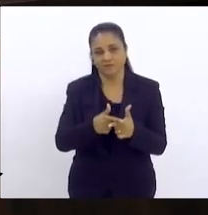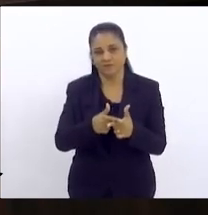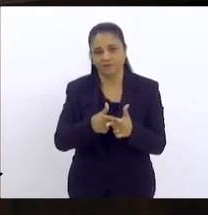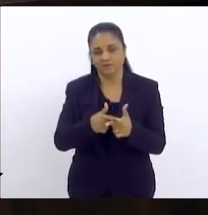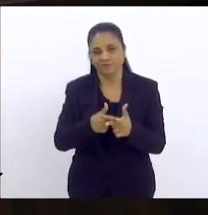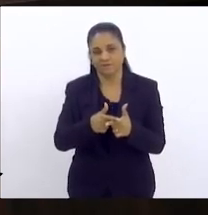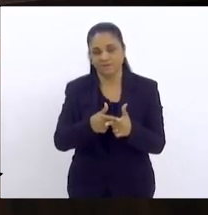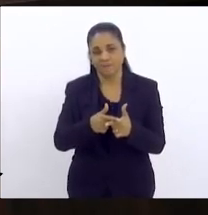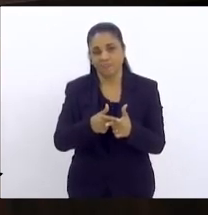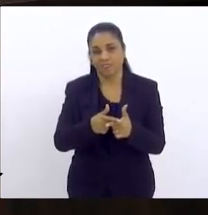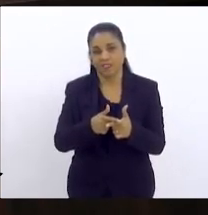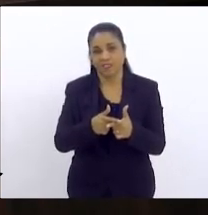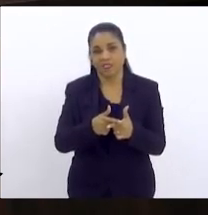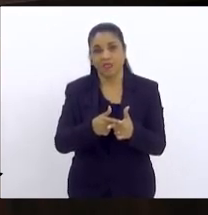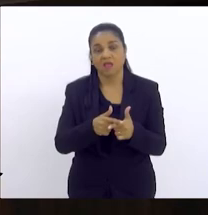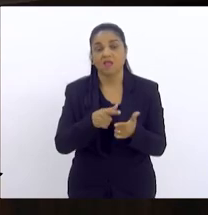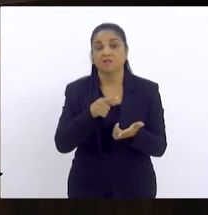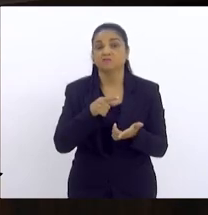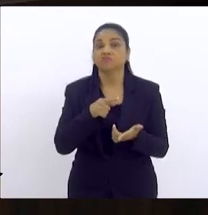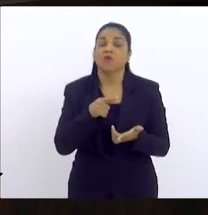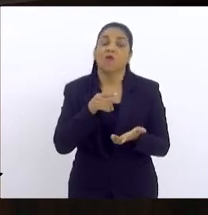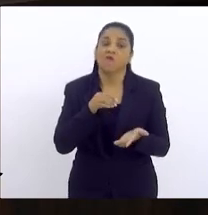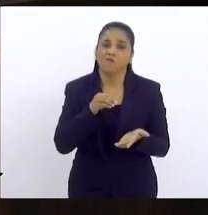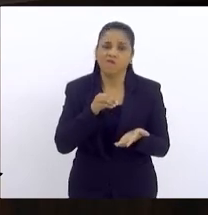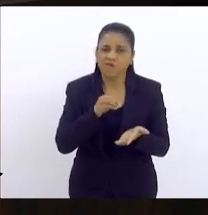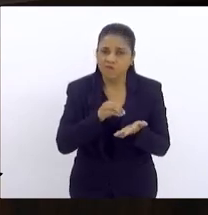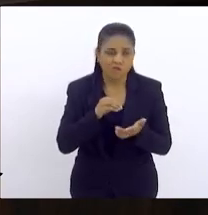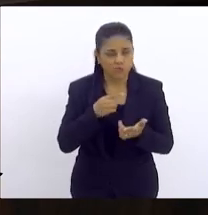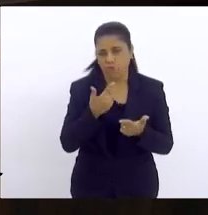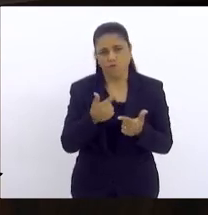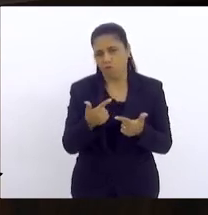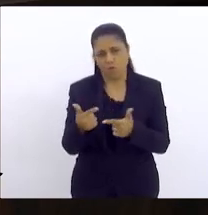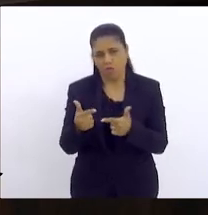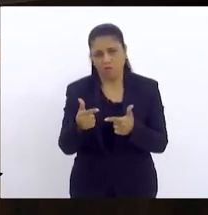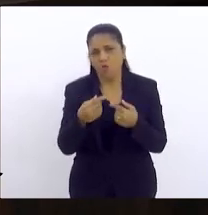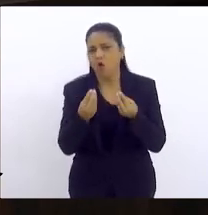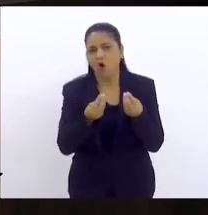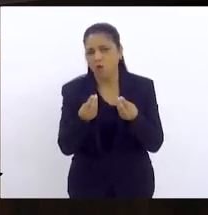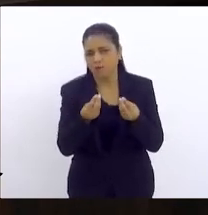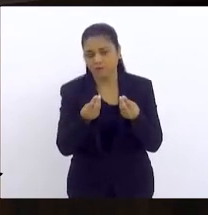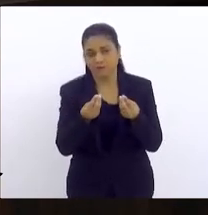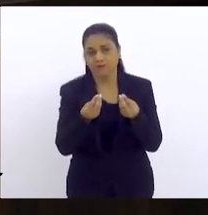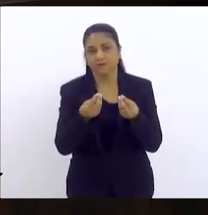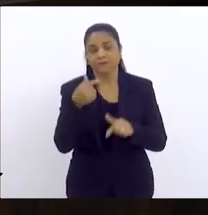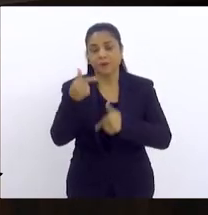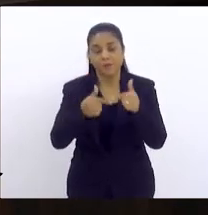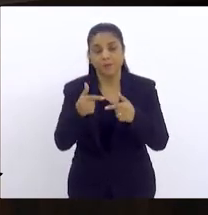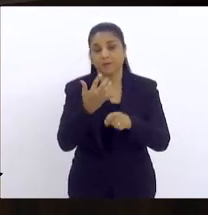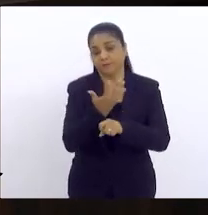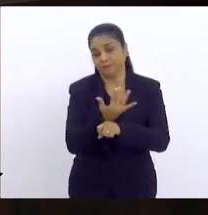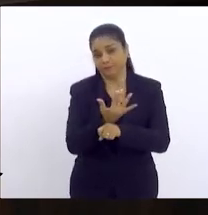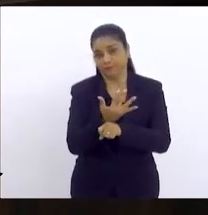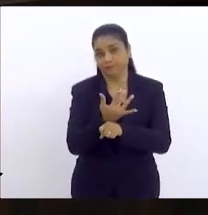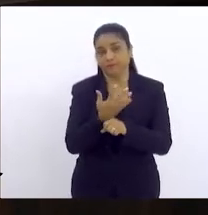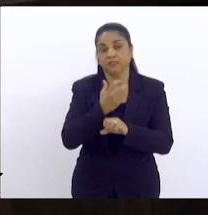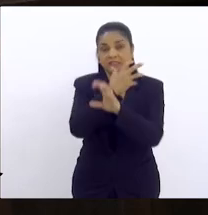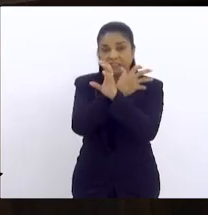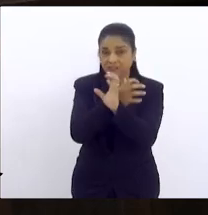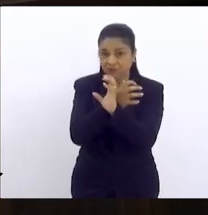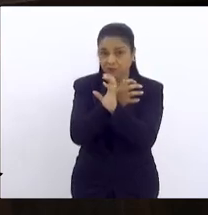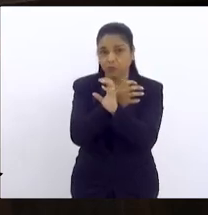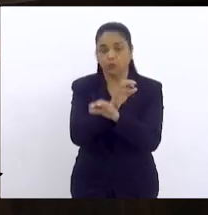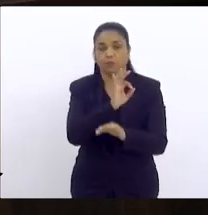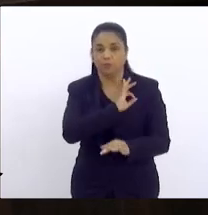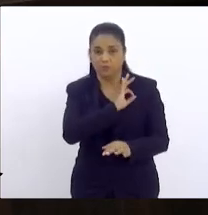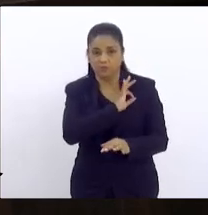não falta por parte da Polícia Civil por parte da Polícia Militar hoje em Duque de Caxias não